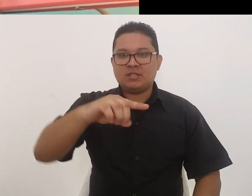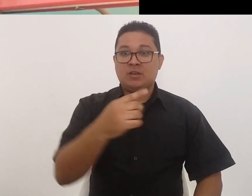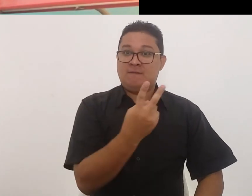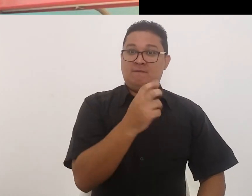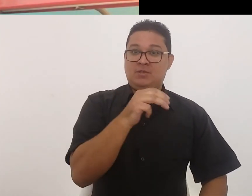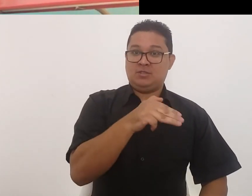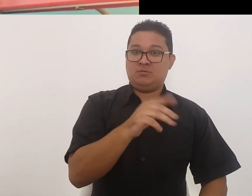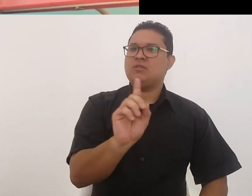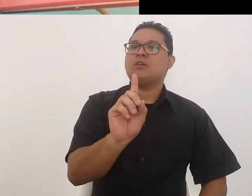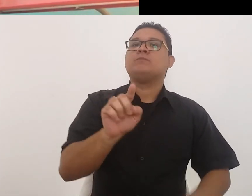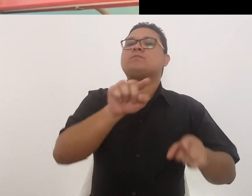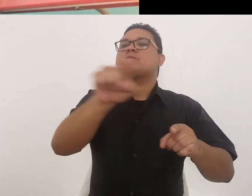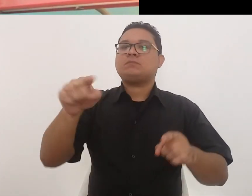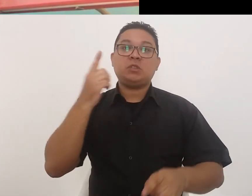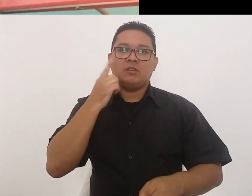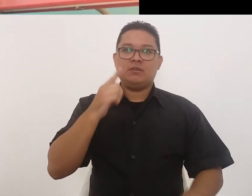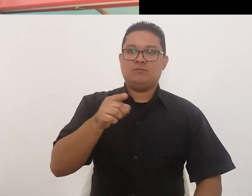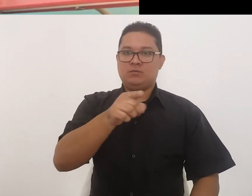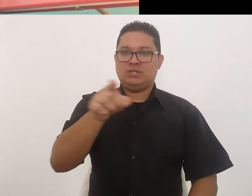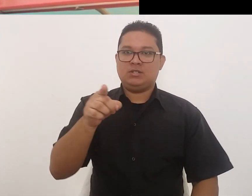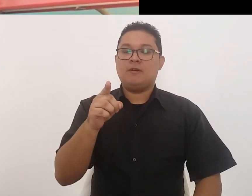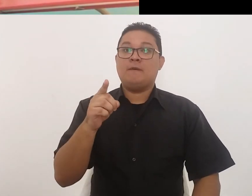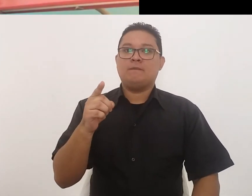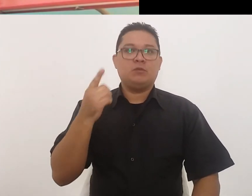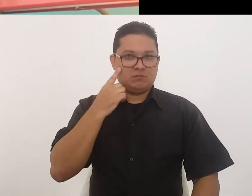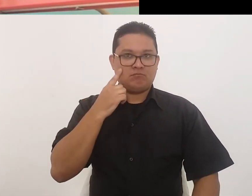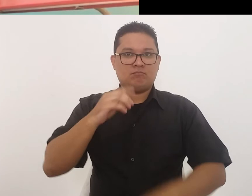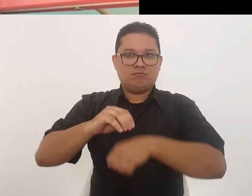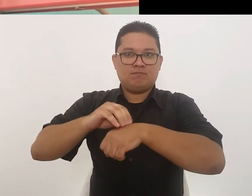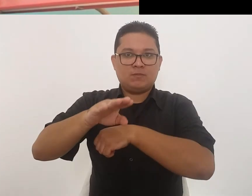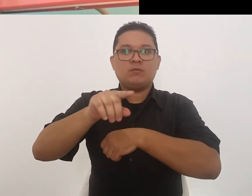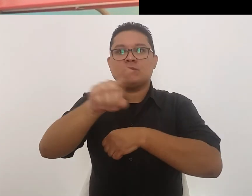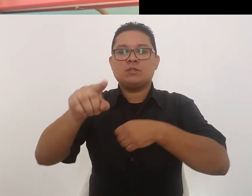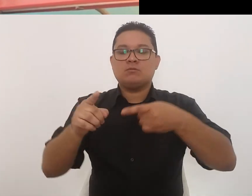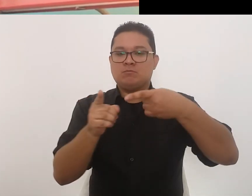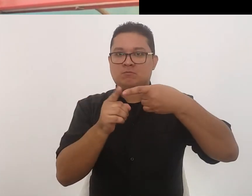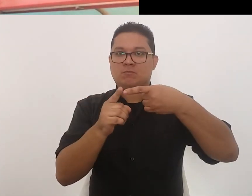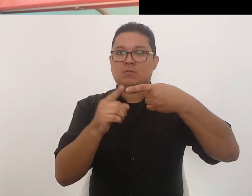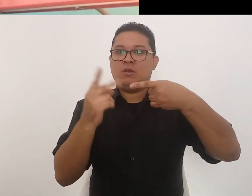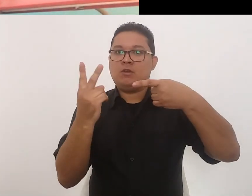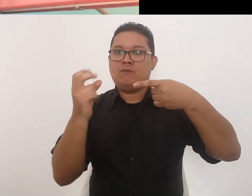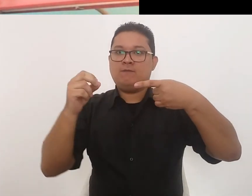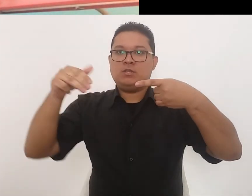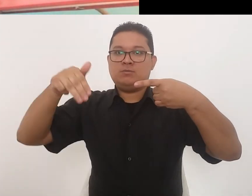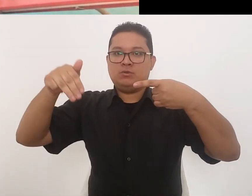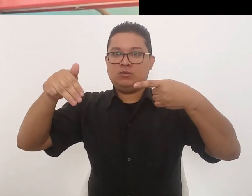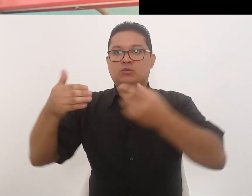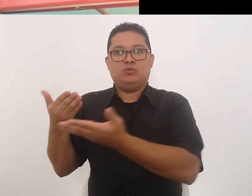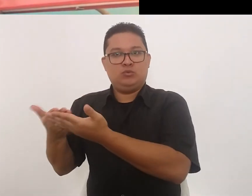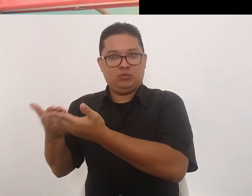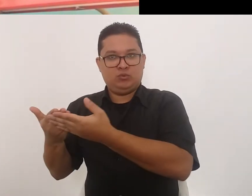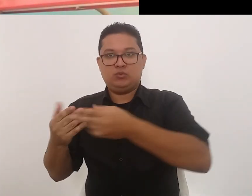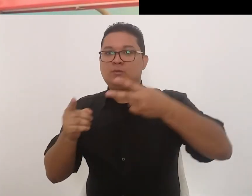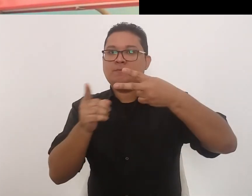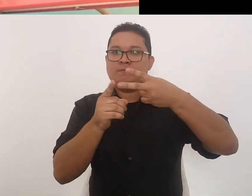com os tempos de 20 minutos de estudo para 10 minutos de descanso. Então, em 1 hora de estudo, vocês vão